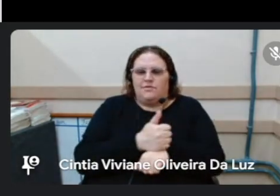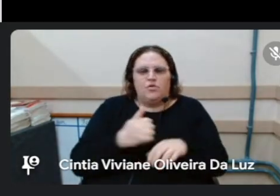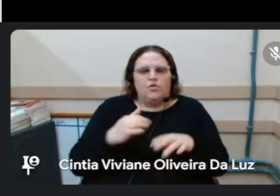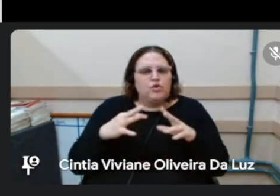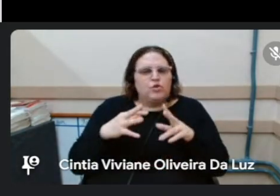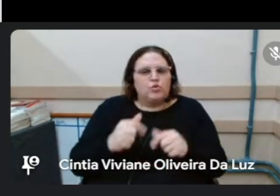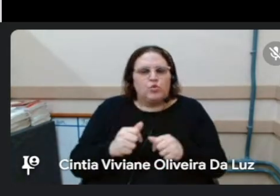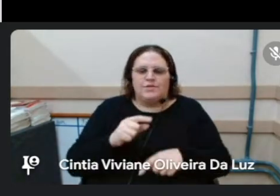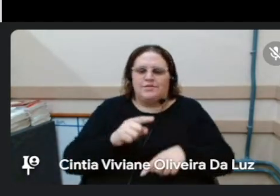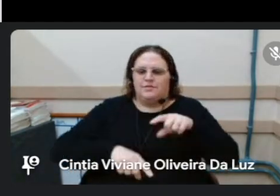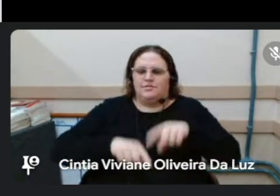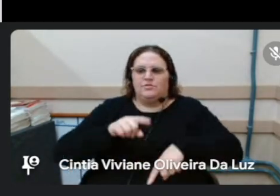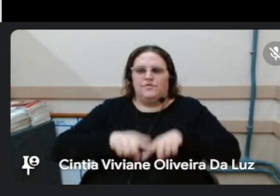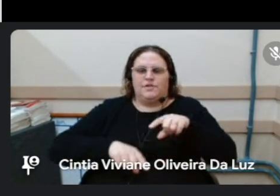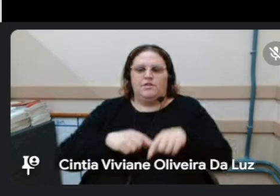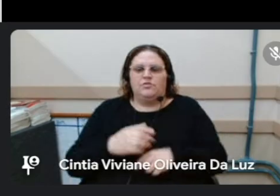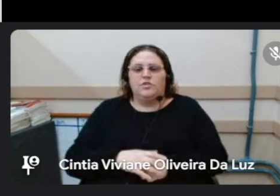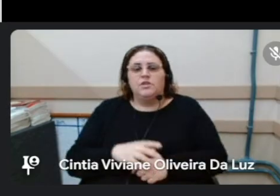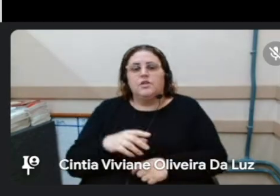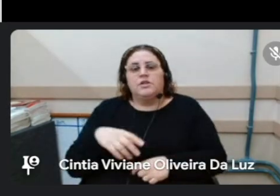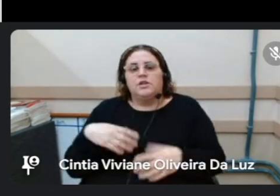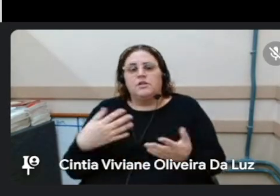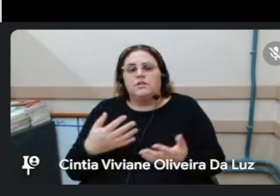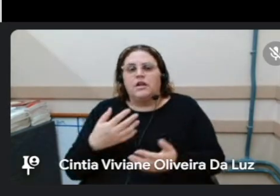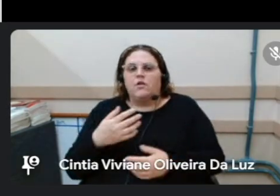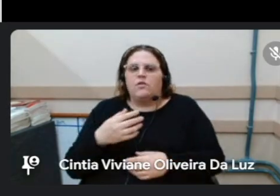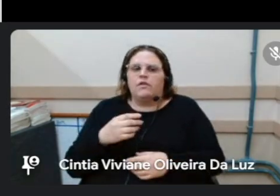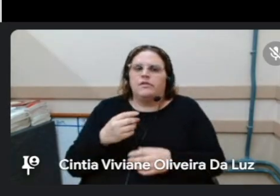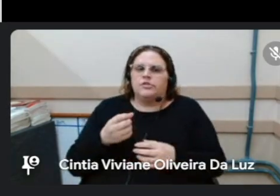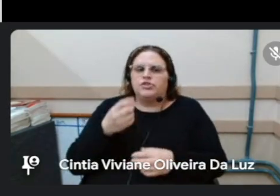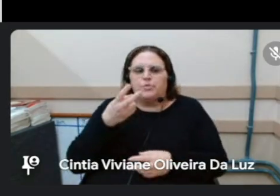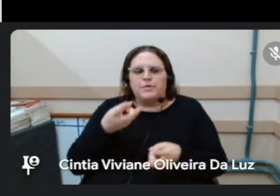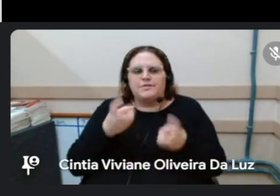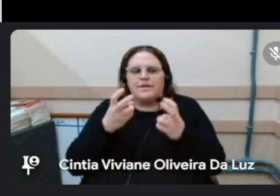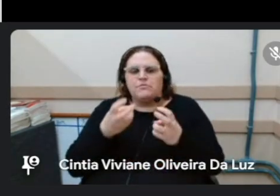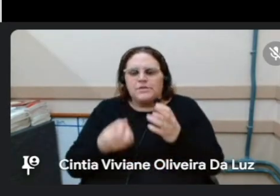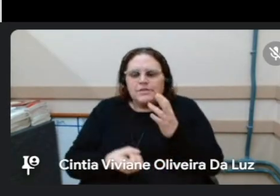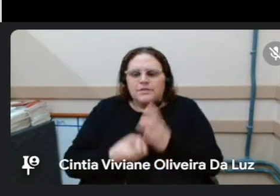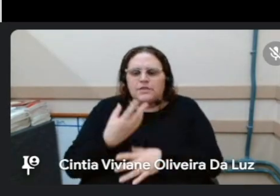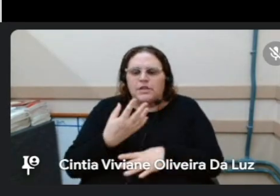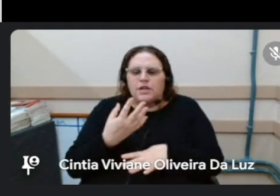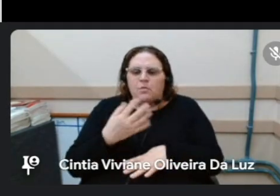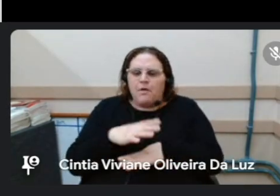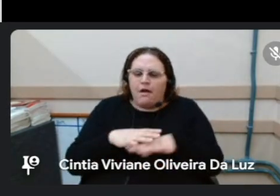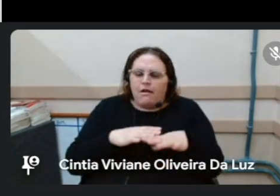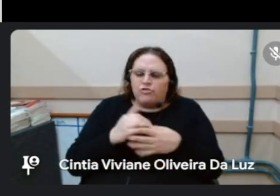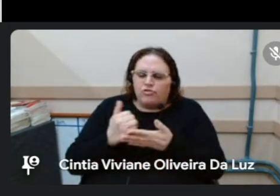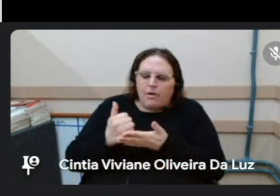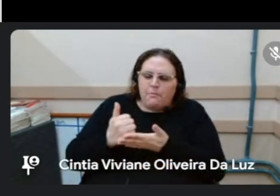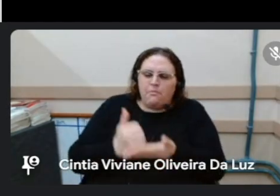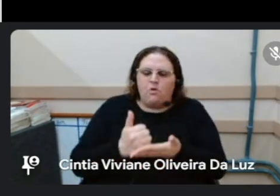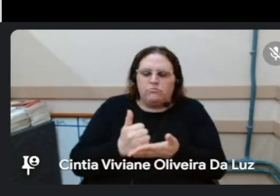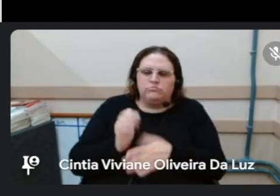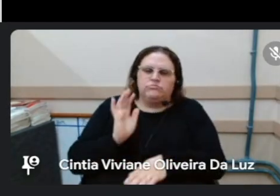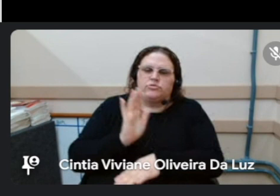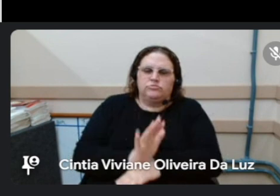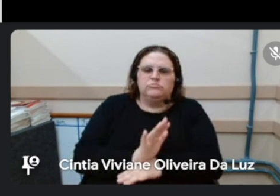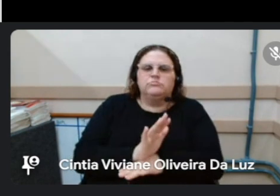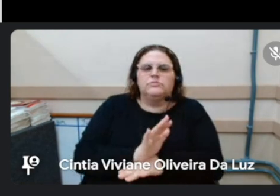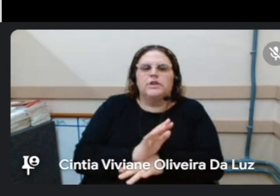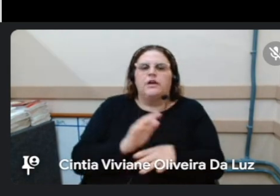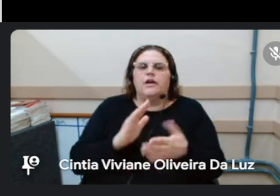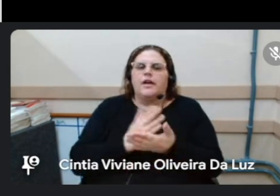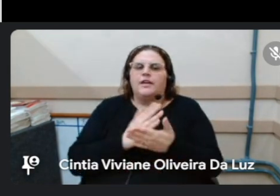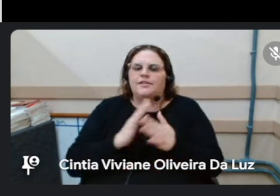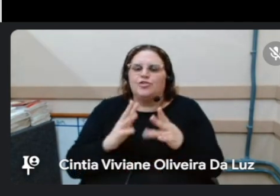né então nós vimos que se forma uma rede digamos assim colaborativa entre os músicos que meio